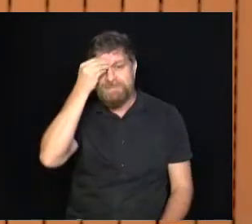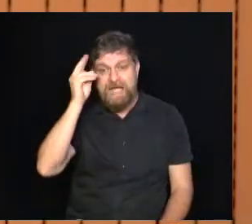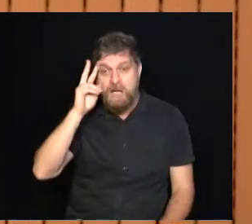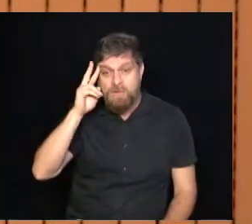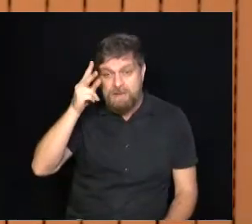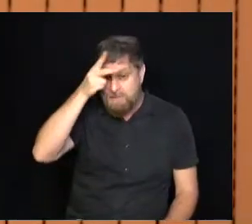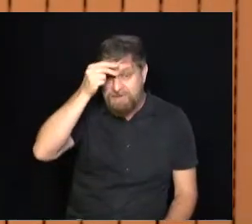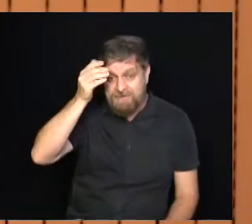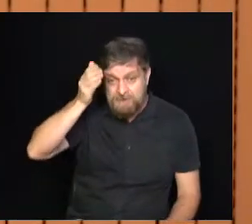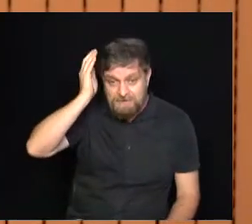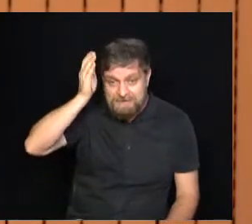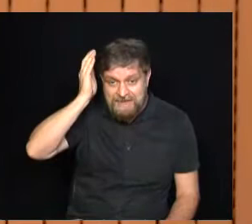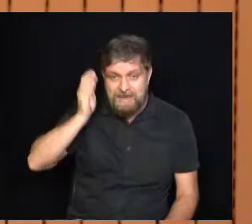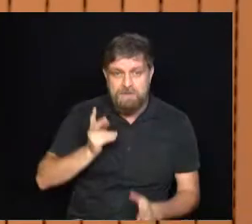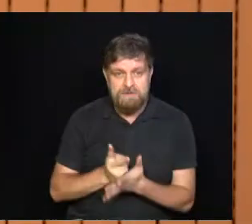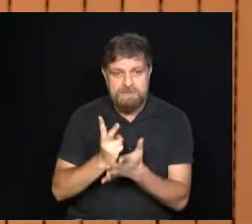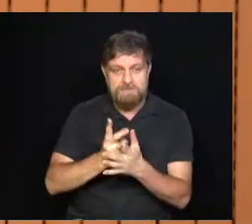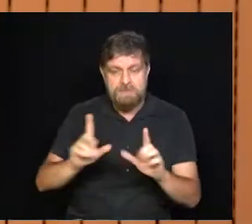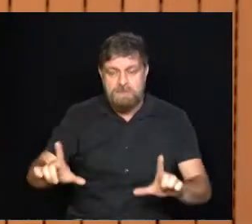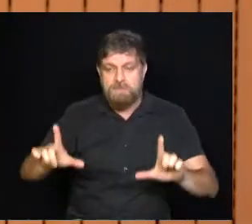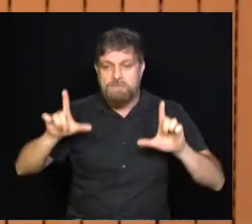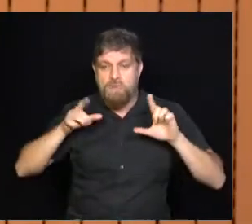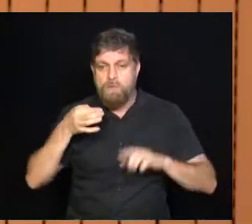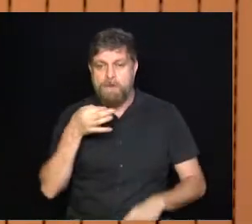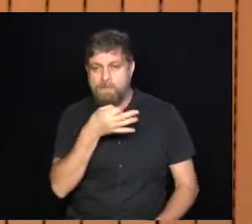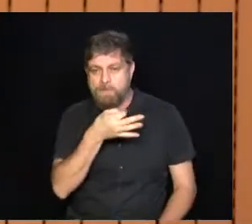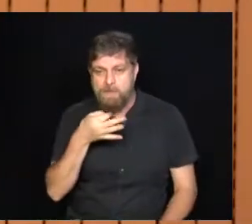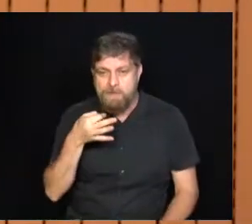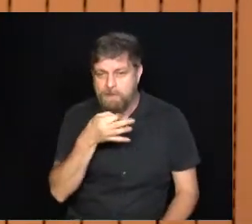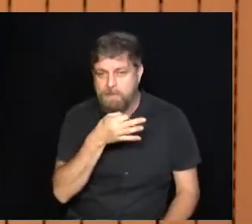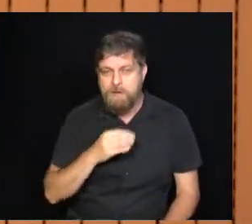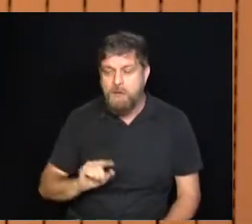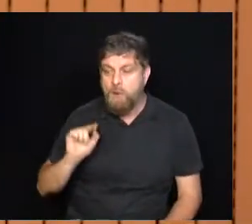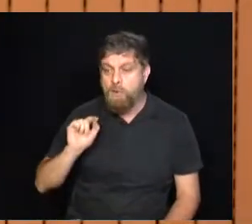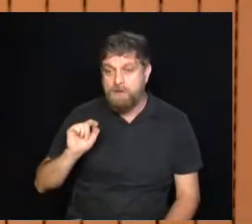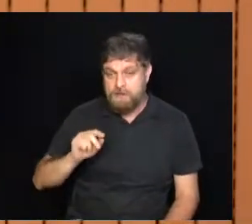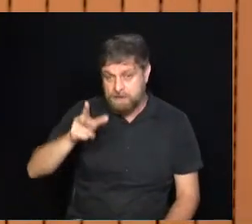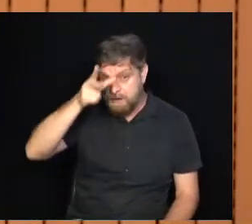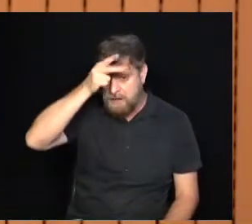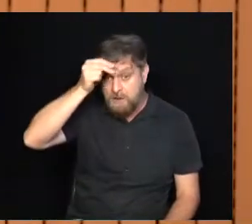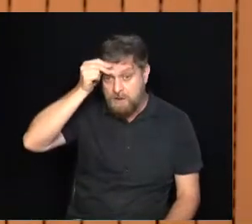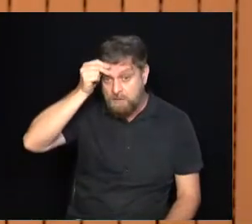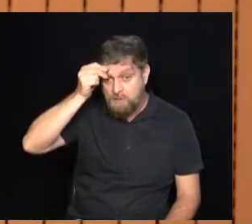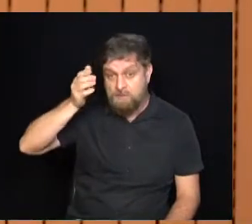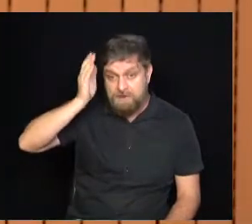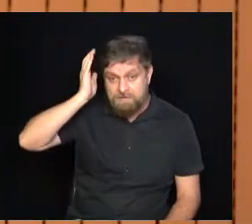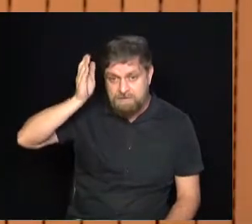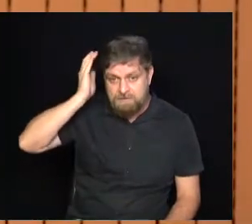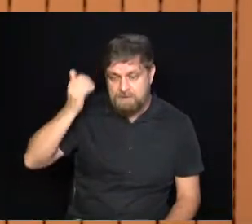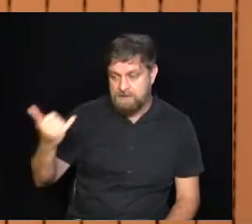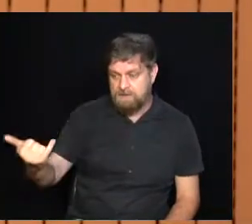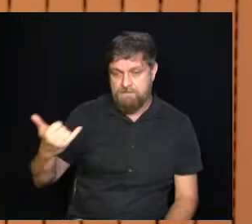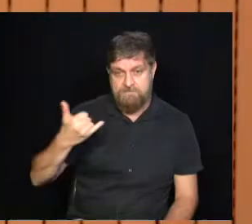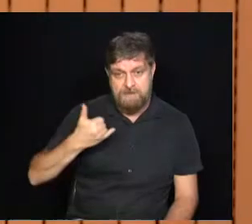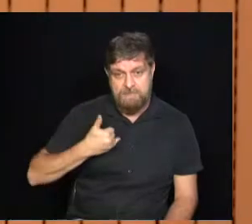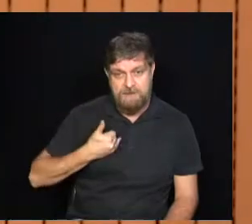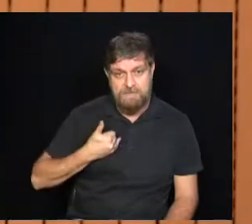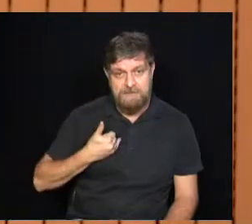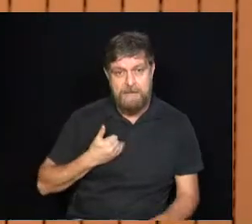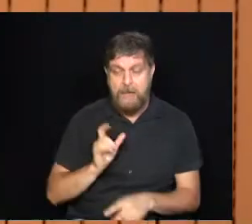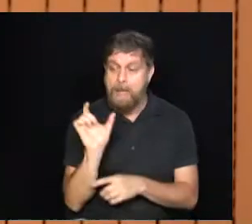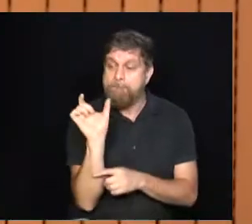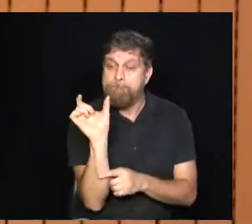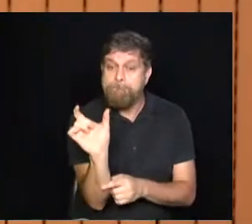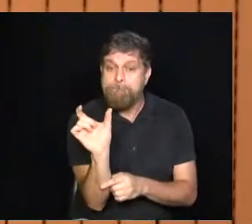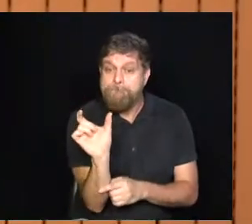Toda vez que eu vou fazer uma apresentação, Major, vereador Major Jaime, ele fala, usa termos,